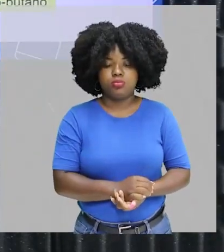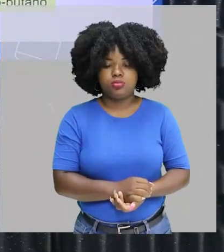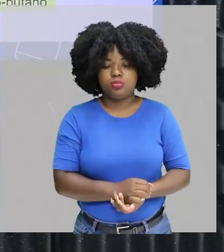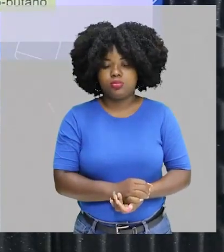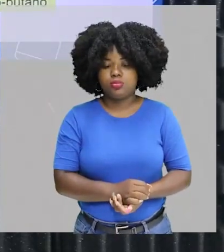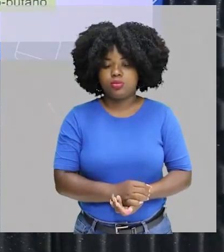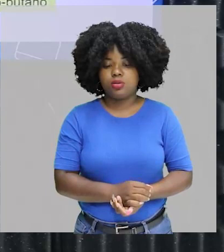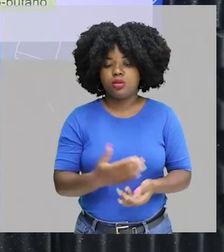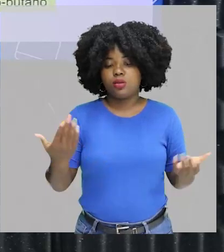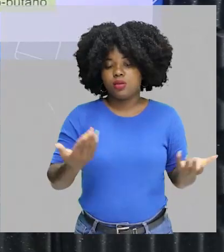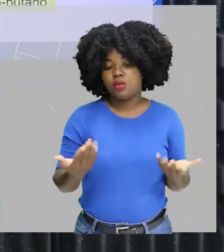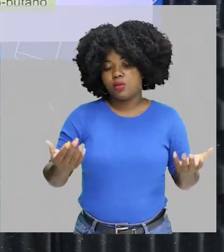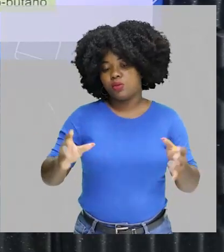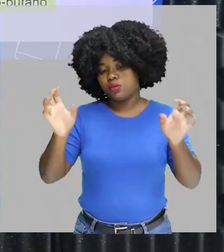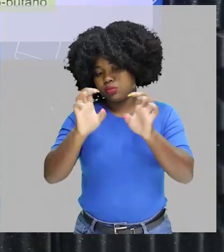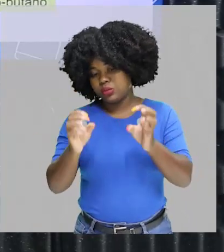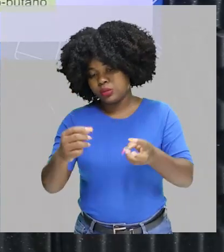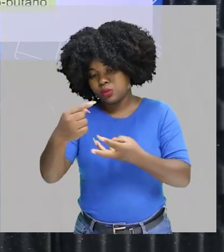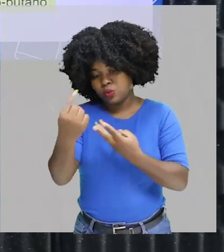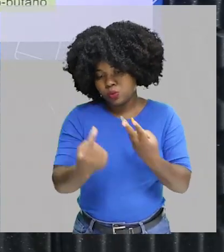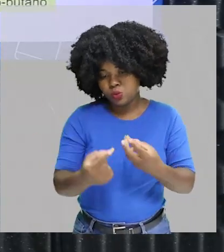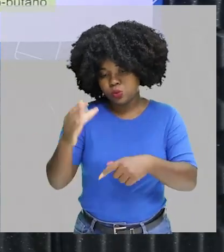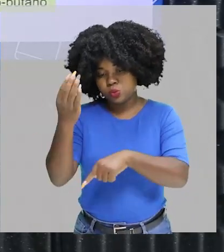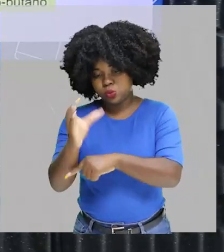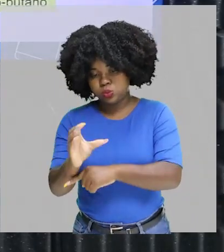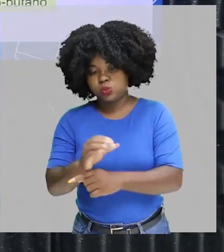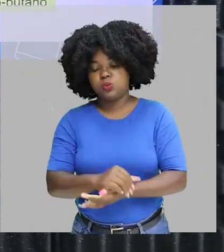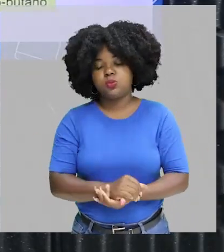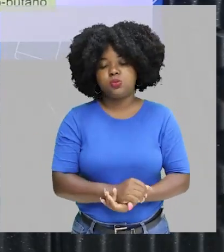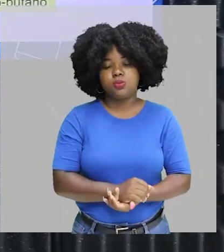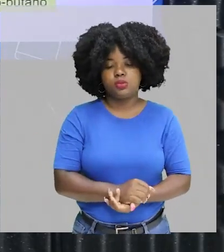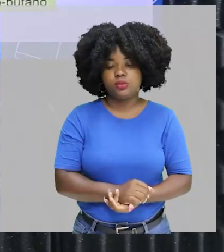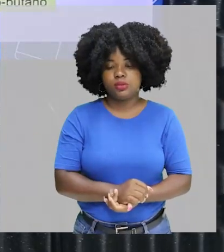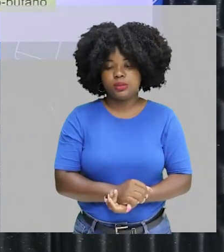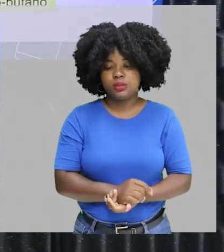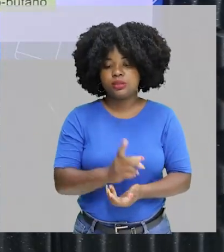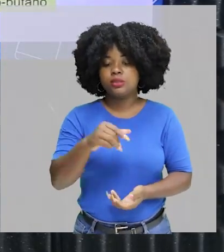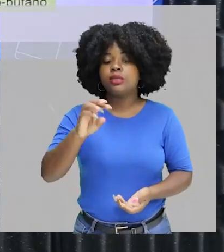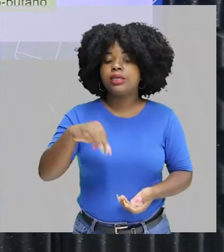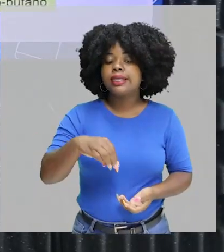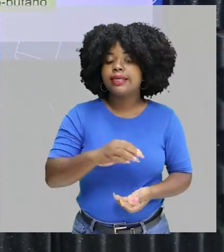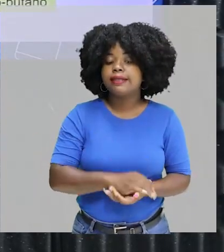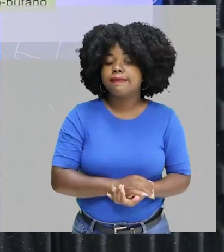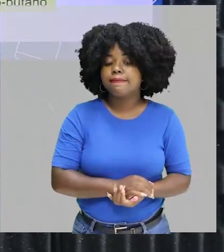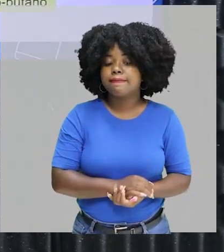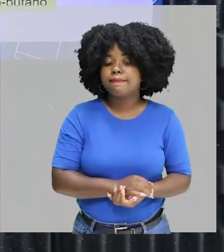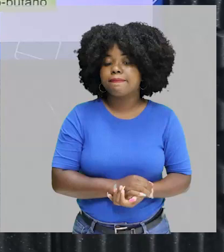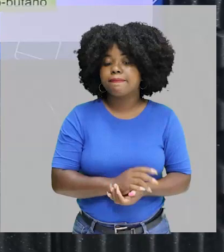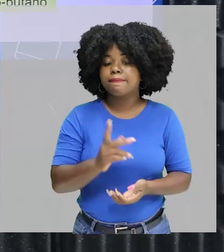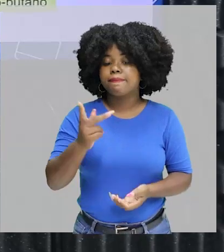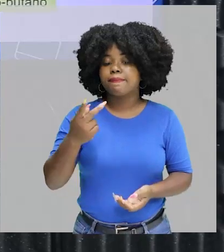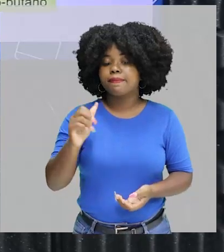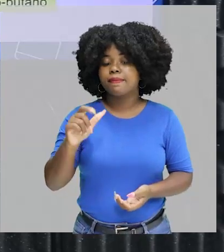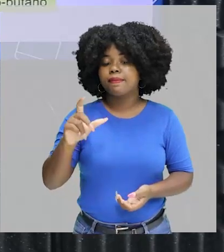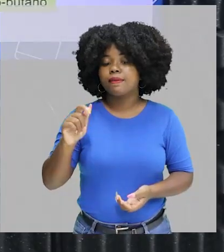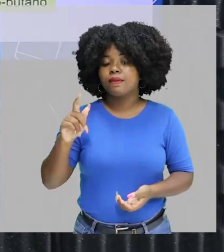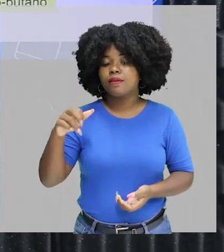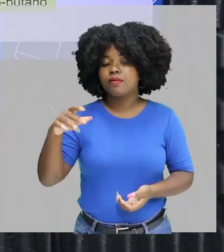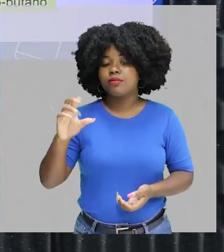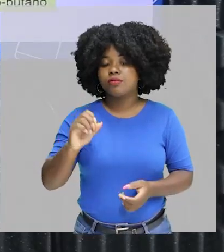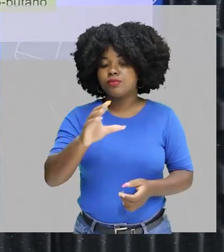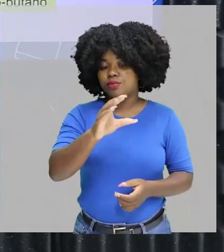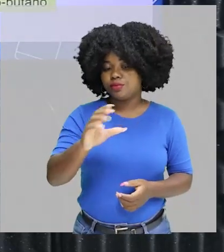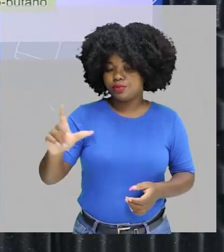agora uma estrutura com três carbonos, certo? Quem é o halogênio? O halogênio ele vai ser o